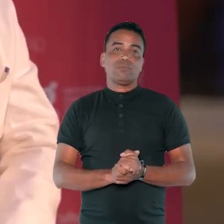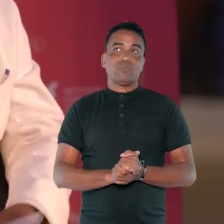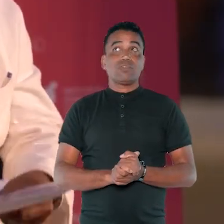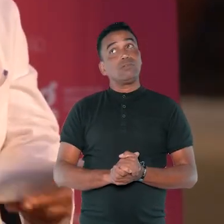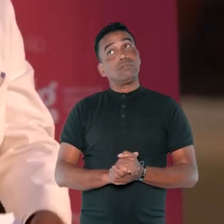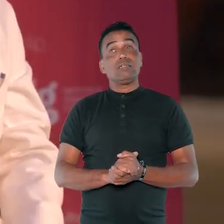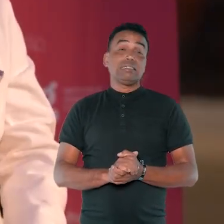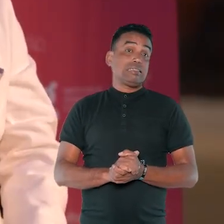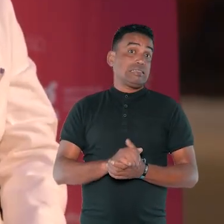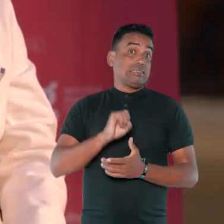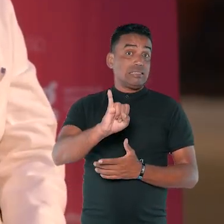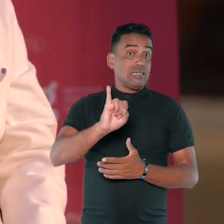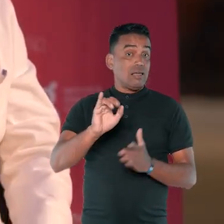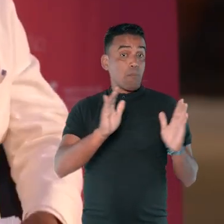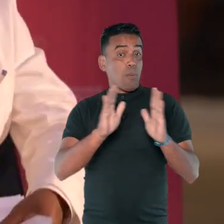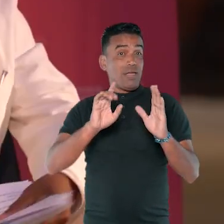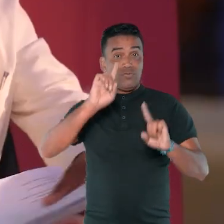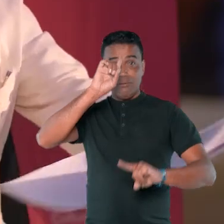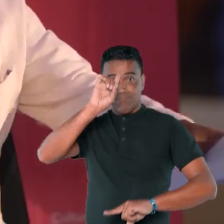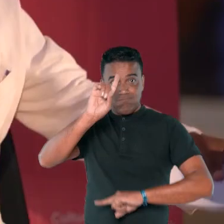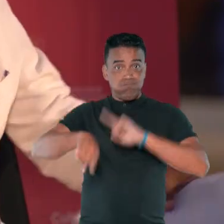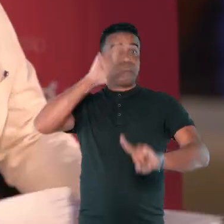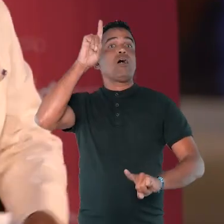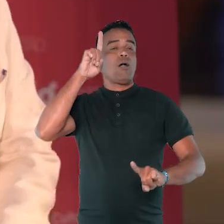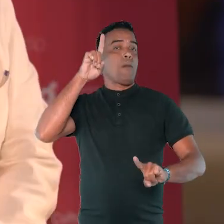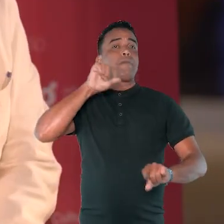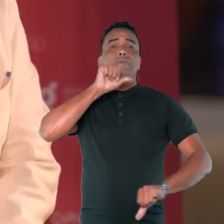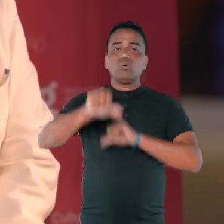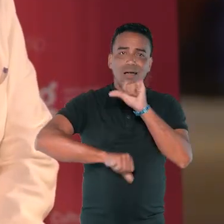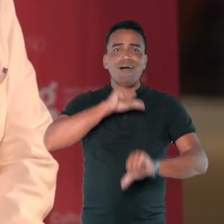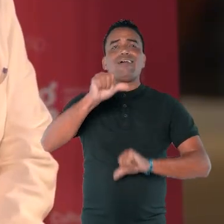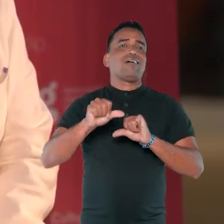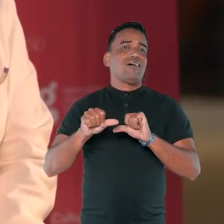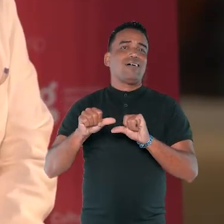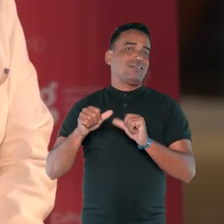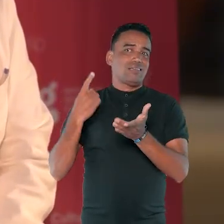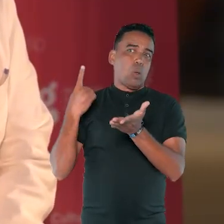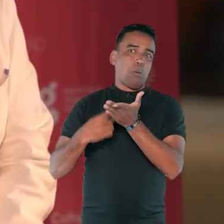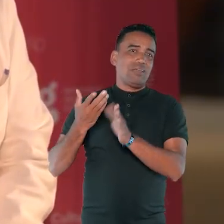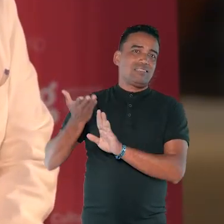vamos romper com esses pactos, né?